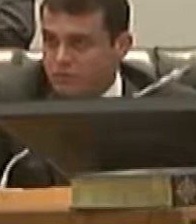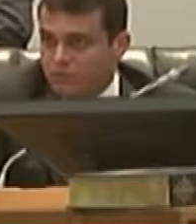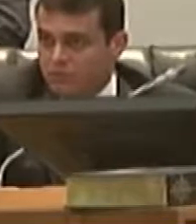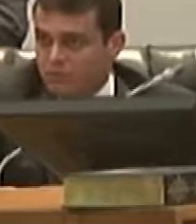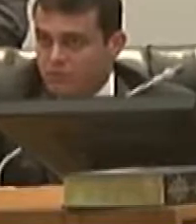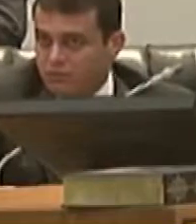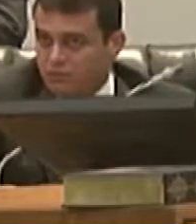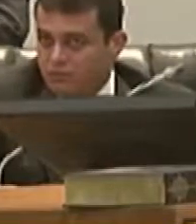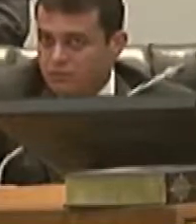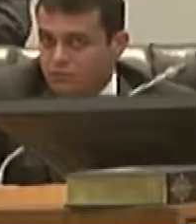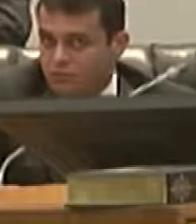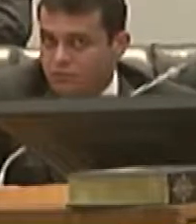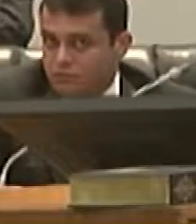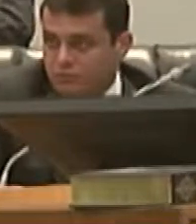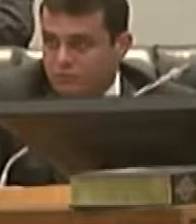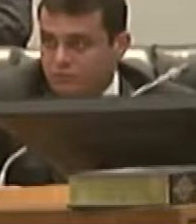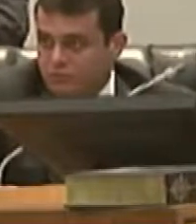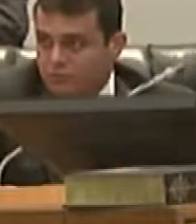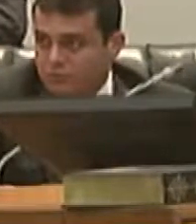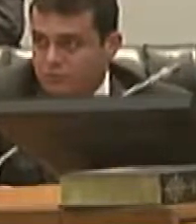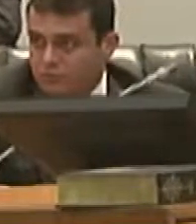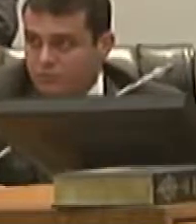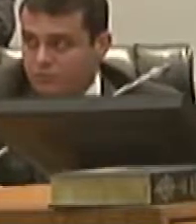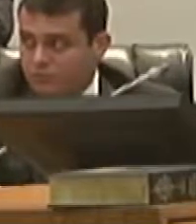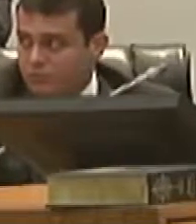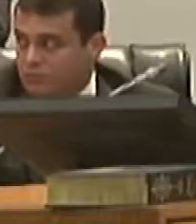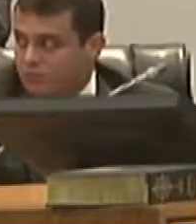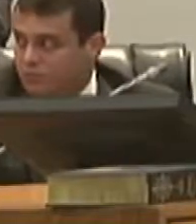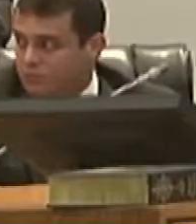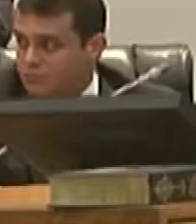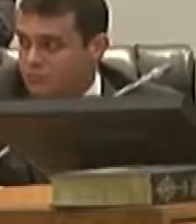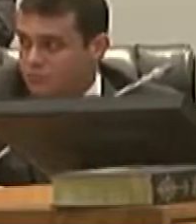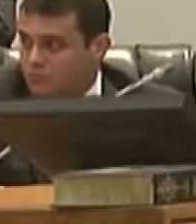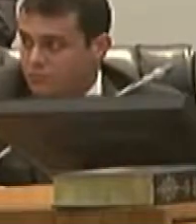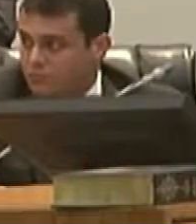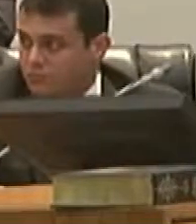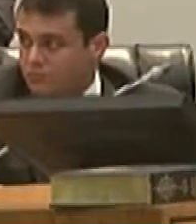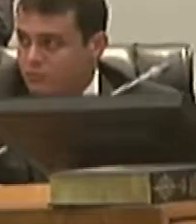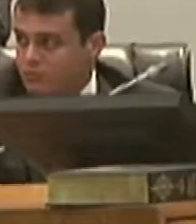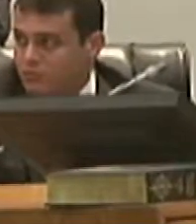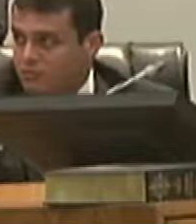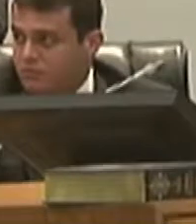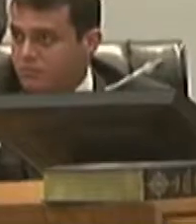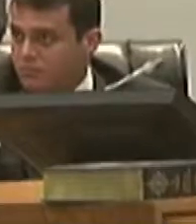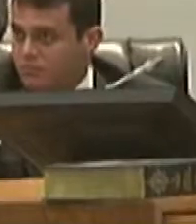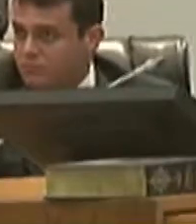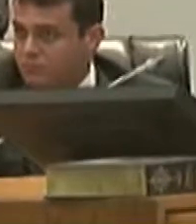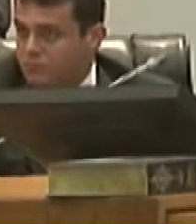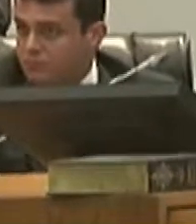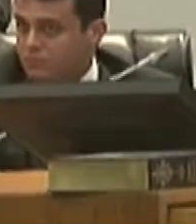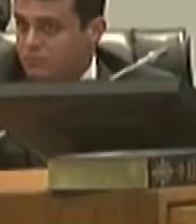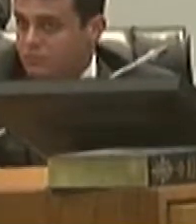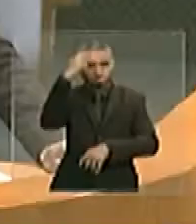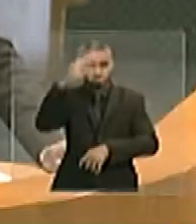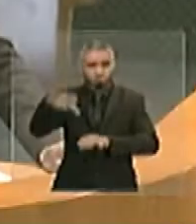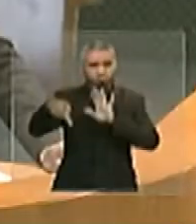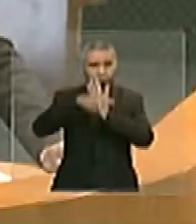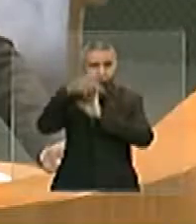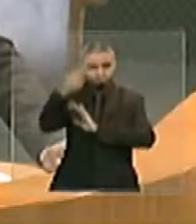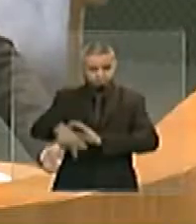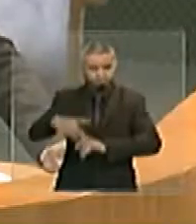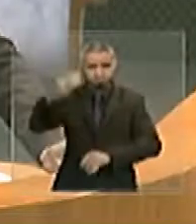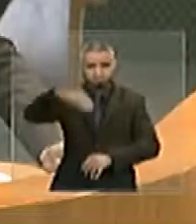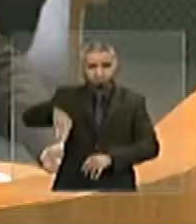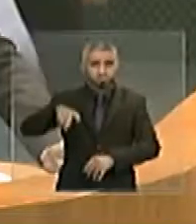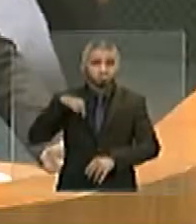João do Maranhão. Outros deputados já defenderam a política adotada pelo governo do estado. Quem falou contra, por exemplo, foi o